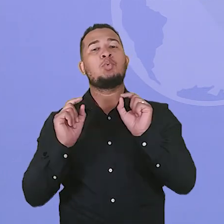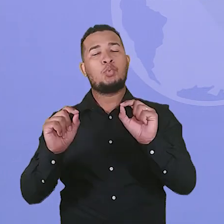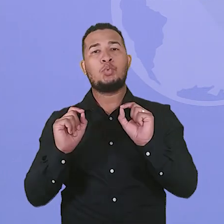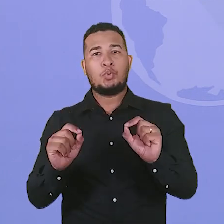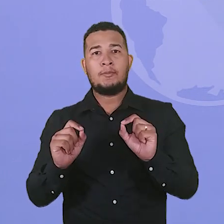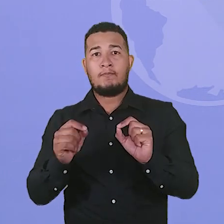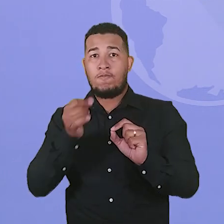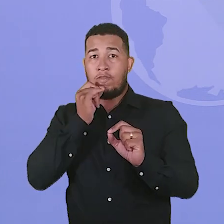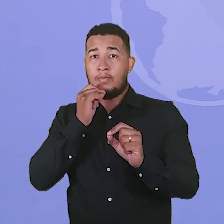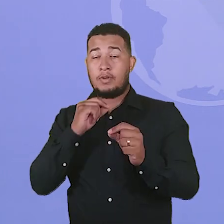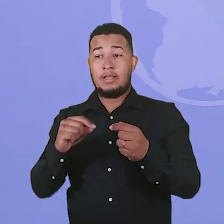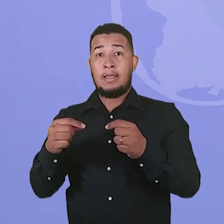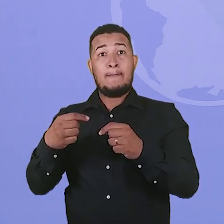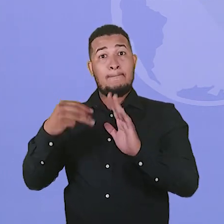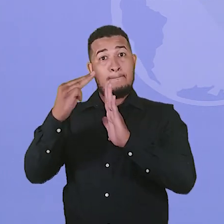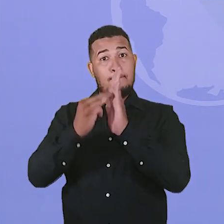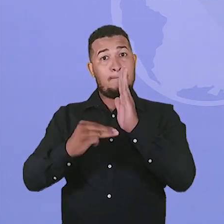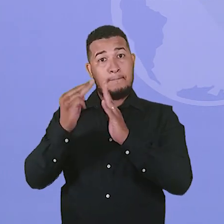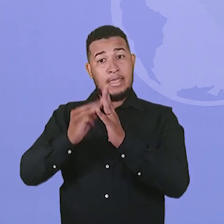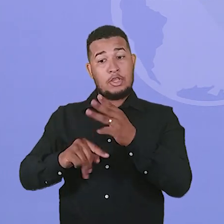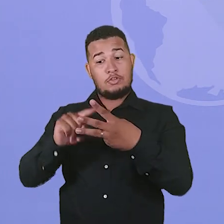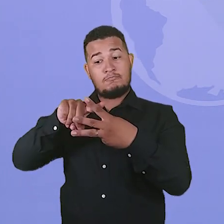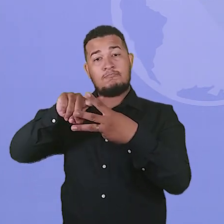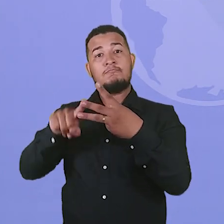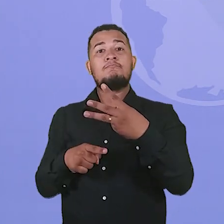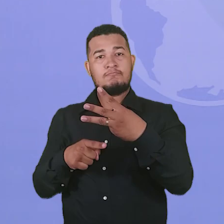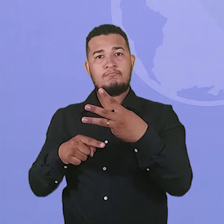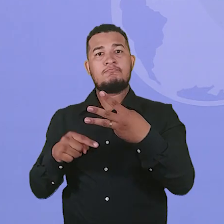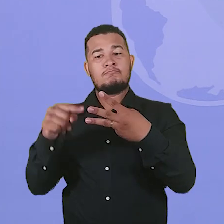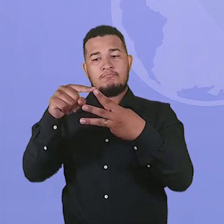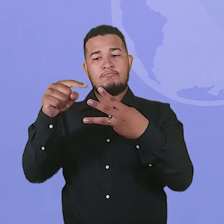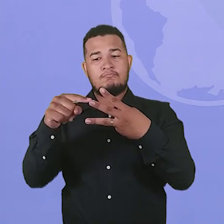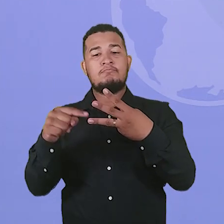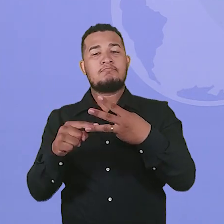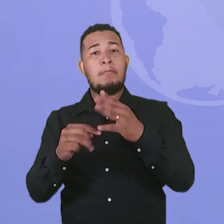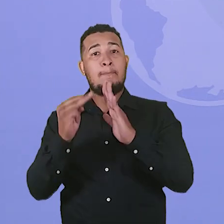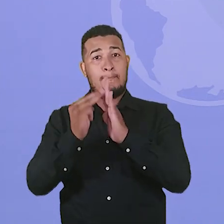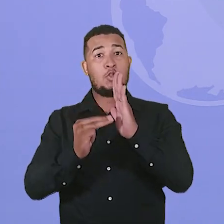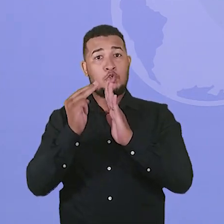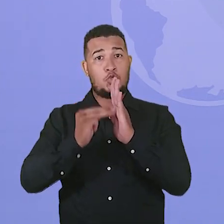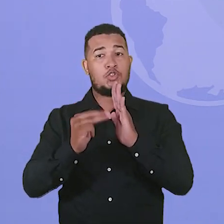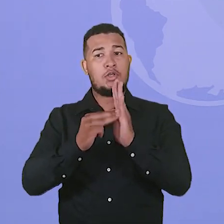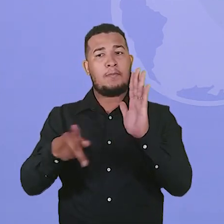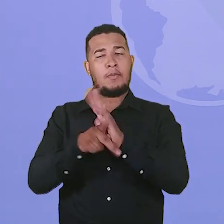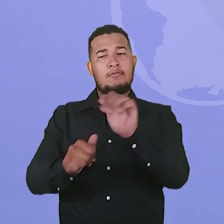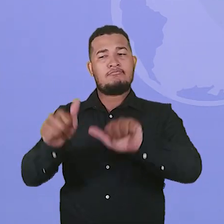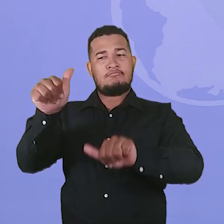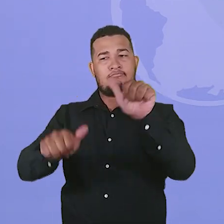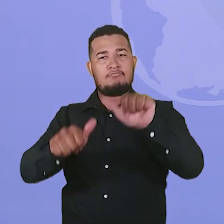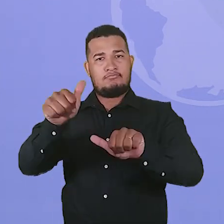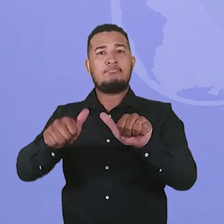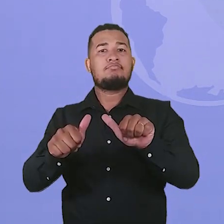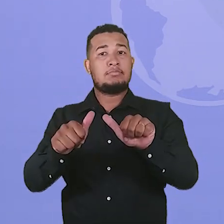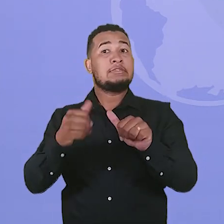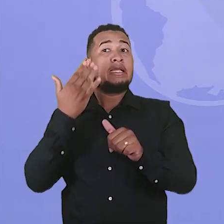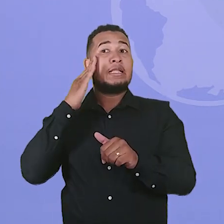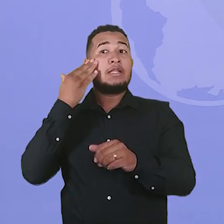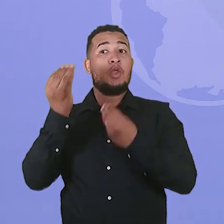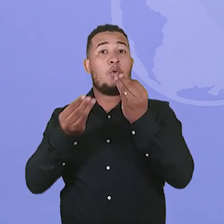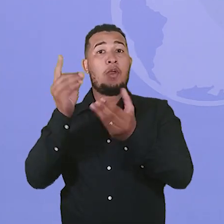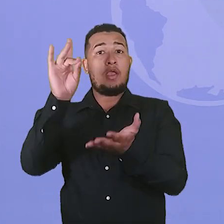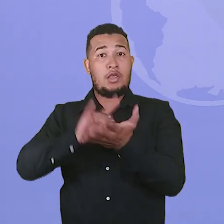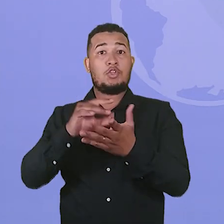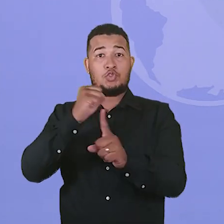vamos ver 3 métodos de análise sociológica, 3 metodologias de entendimento